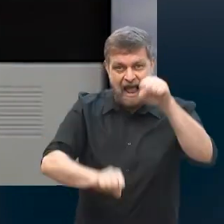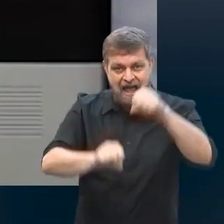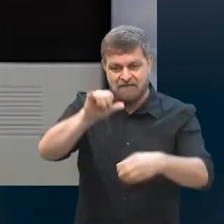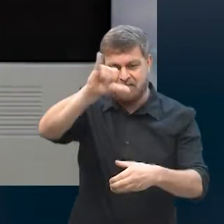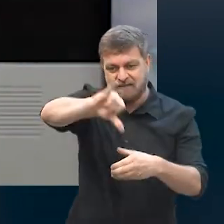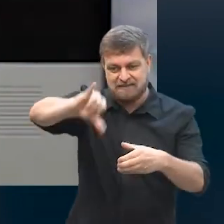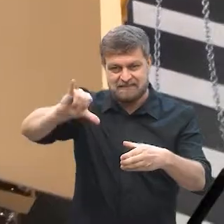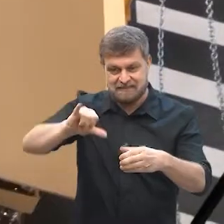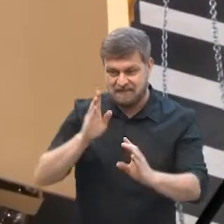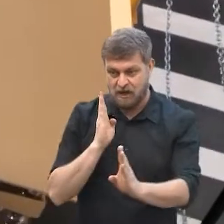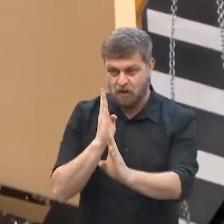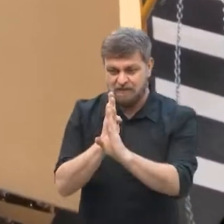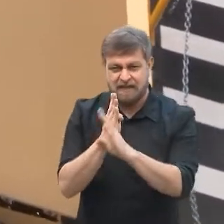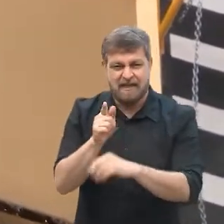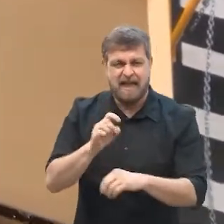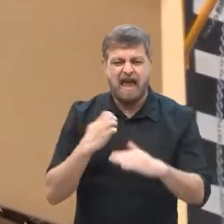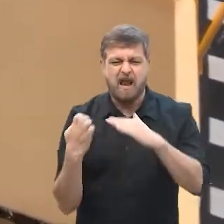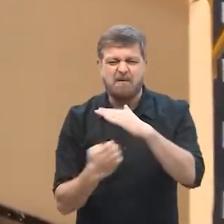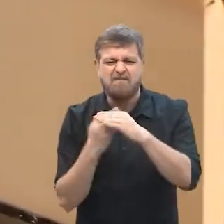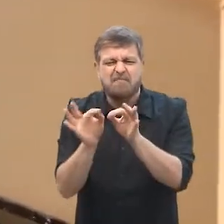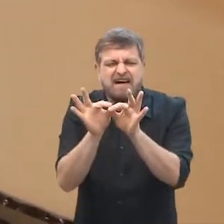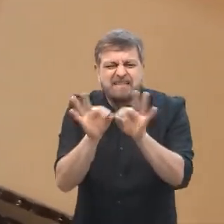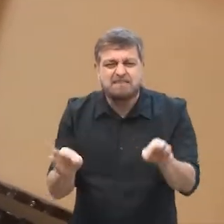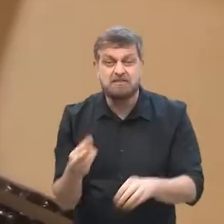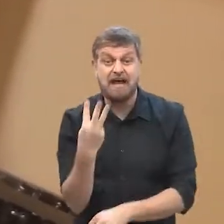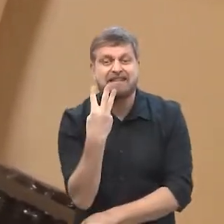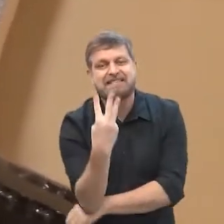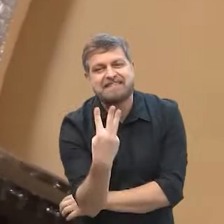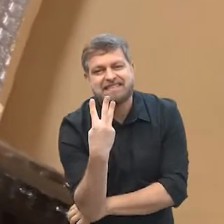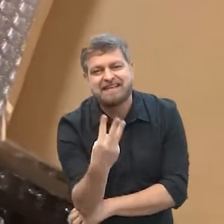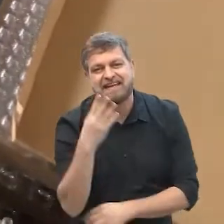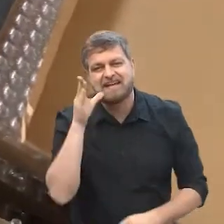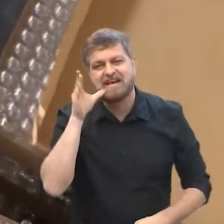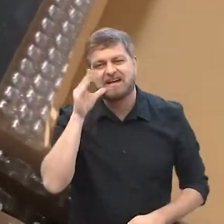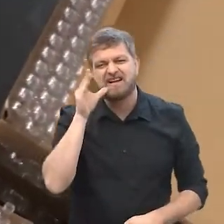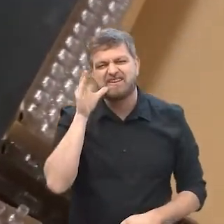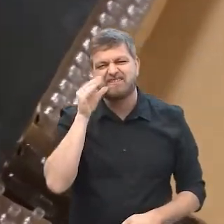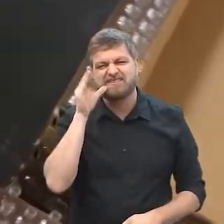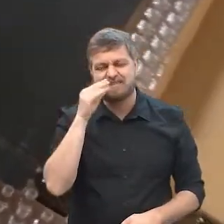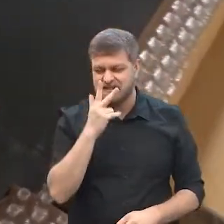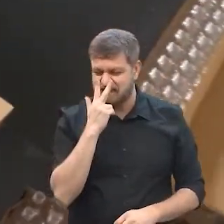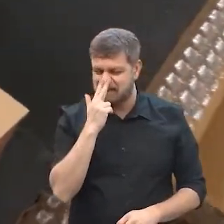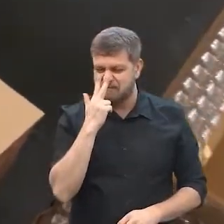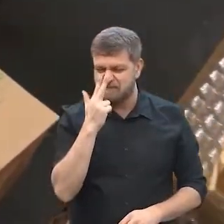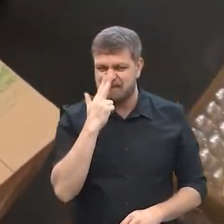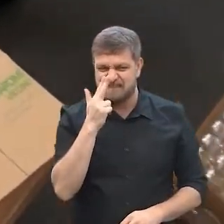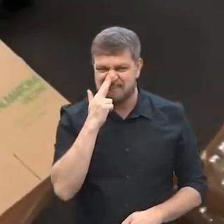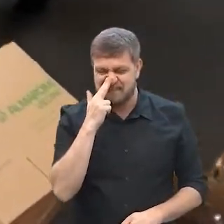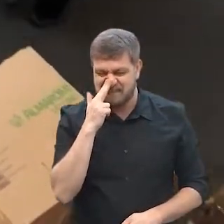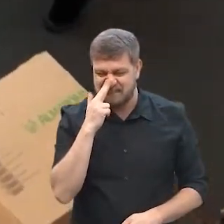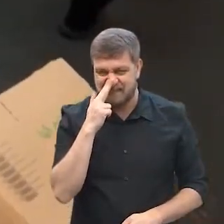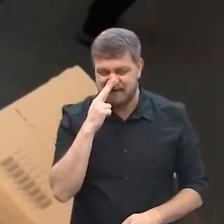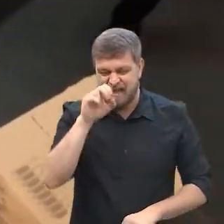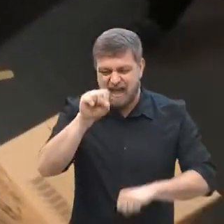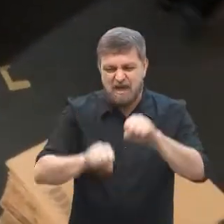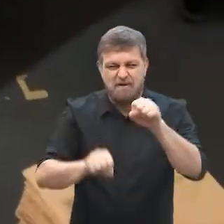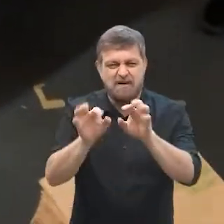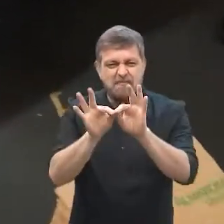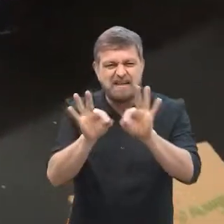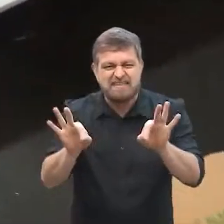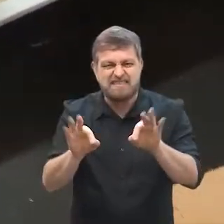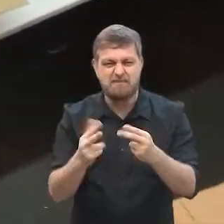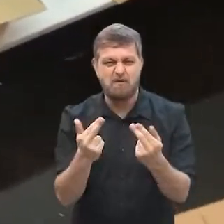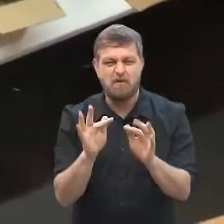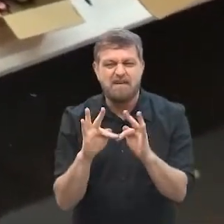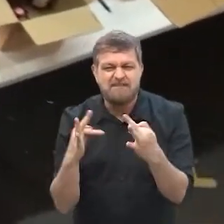uma fábrica muito pequena, tinha na época 3 funcionários, era uma coisa assim, era praticamente uma fábrica caseira, uma